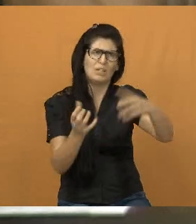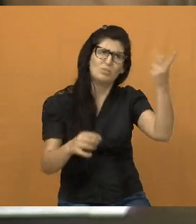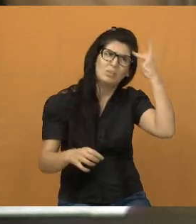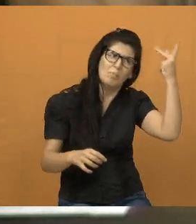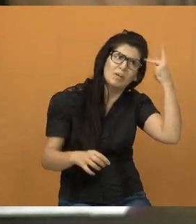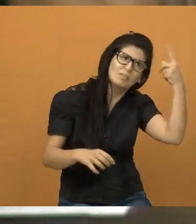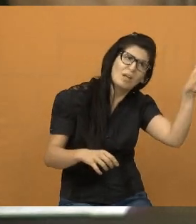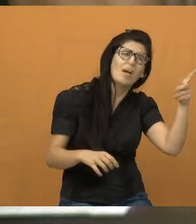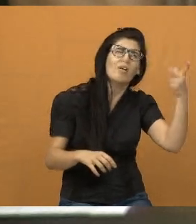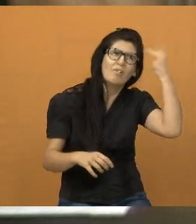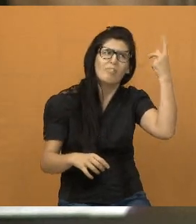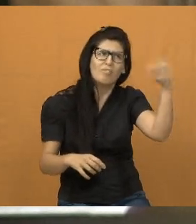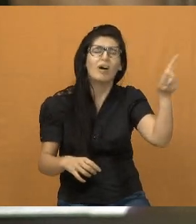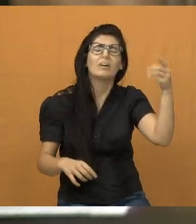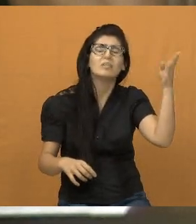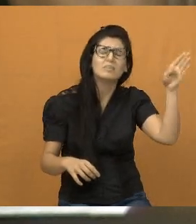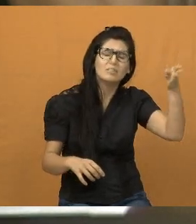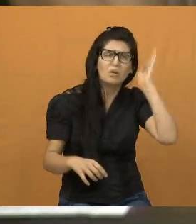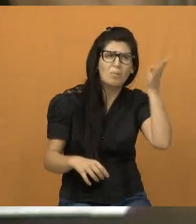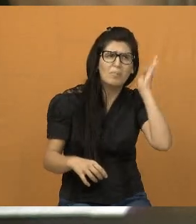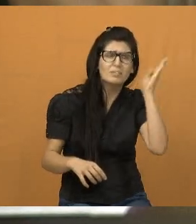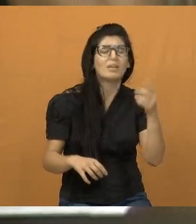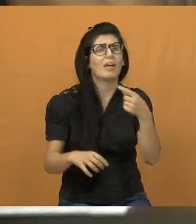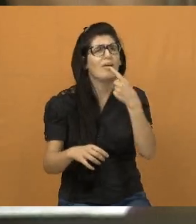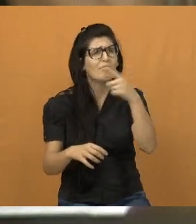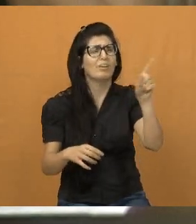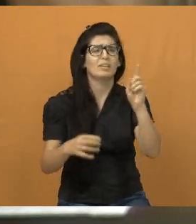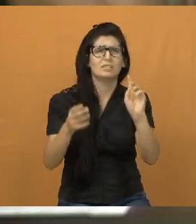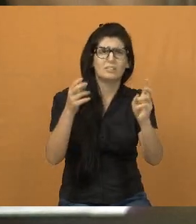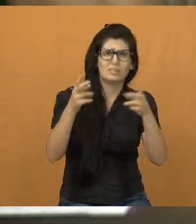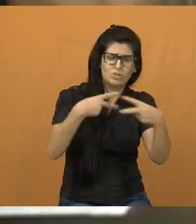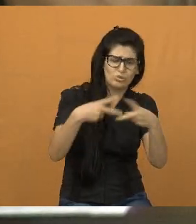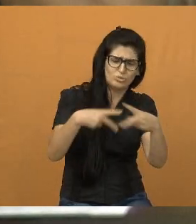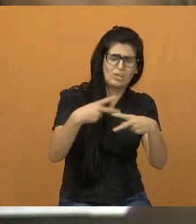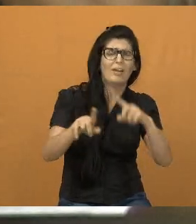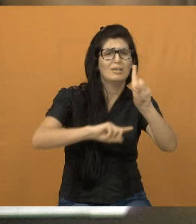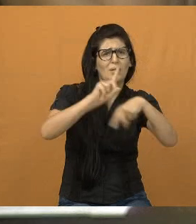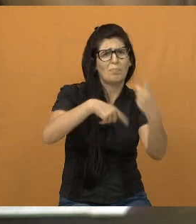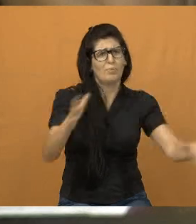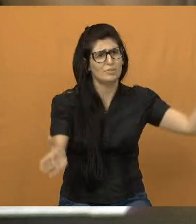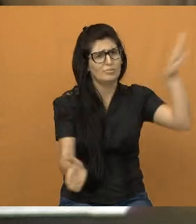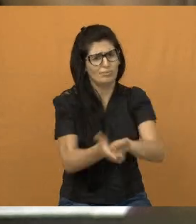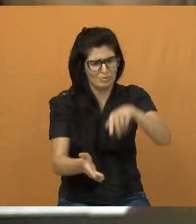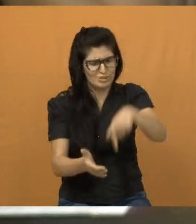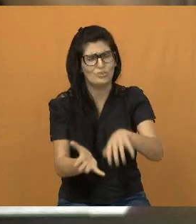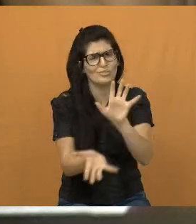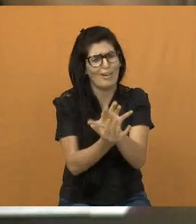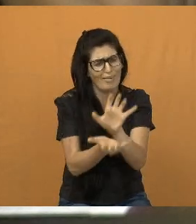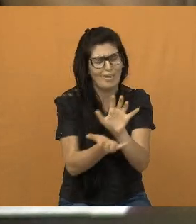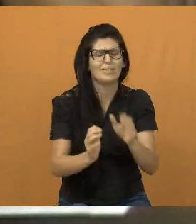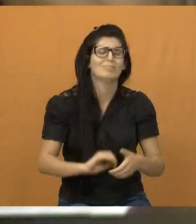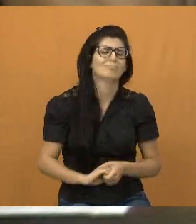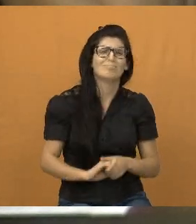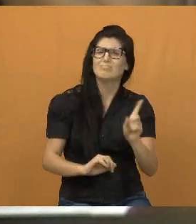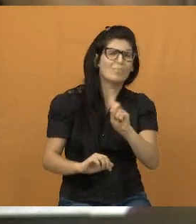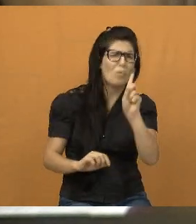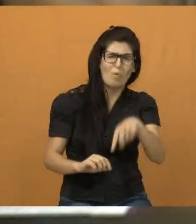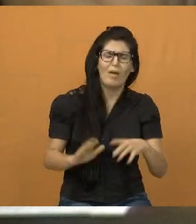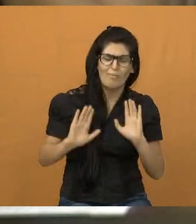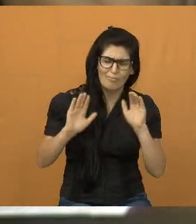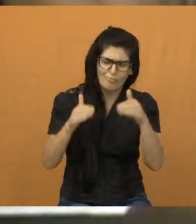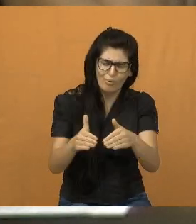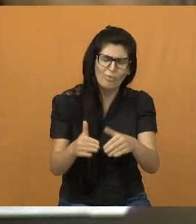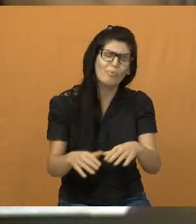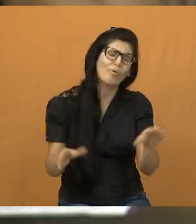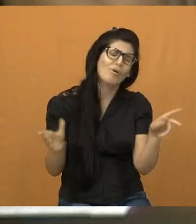Taubaté vai para São José, de São José vem para Jacareí e vem num número insuficiente. Isso não é uma competência do município. Muitas